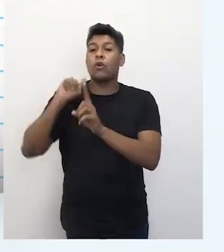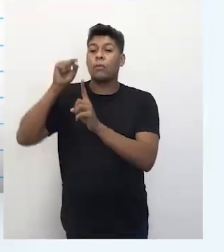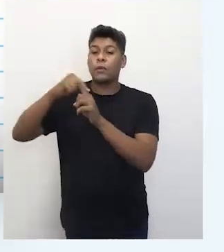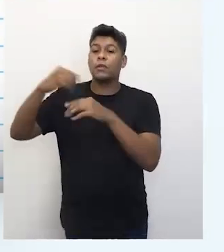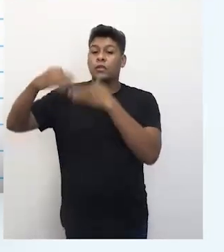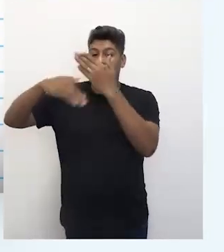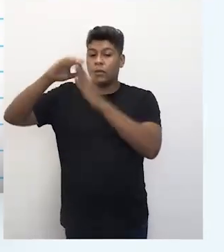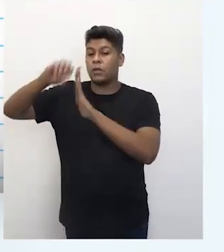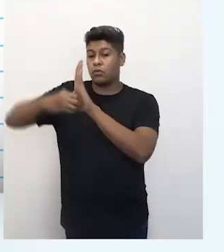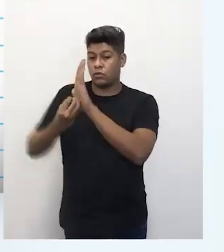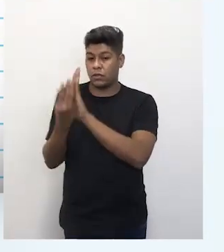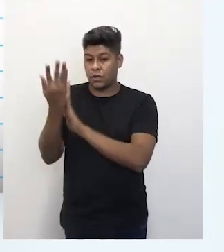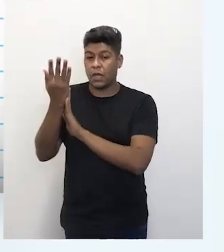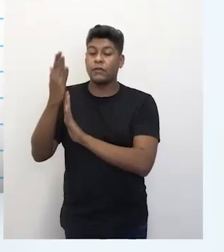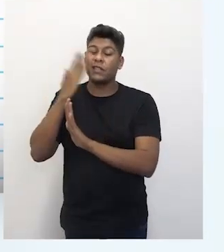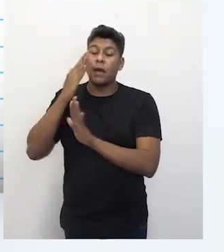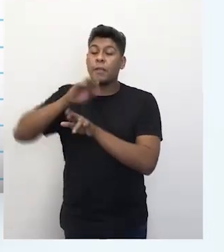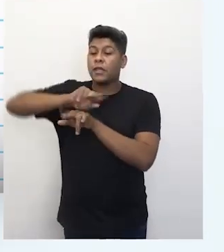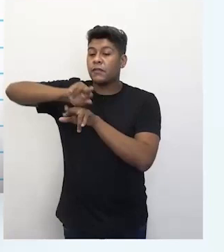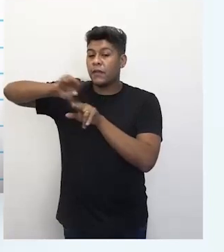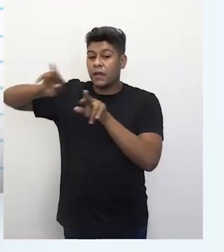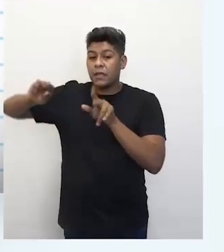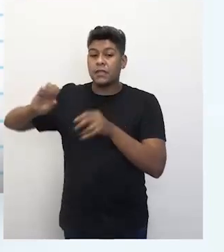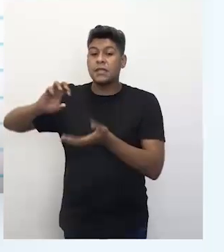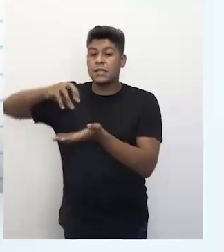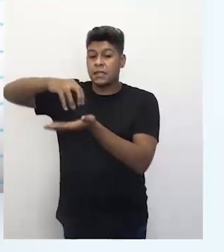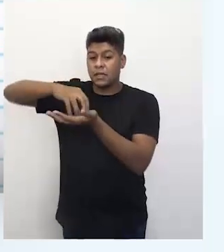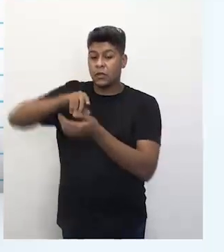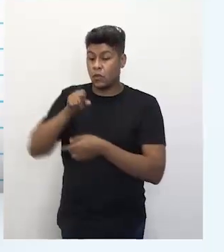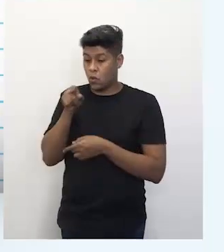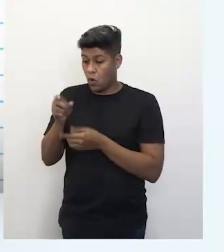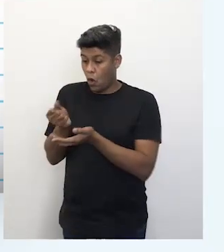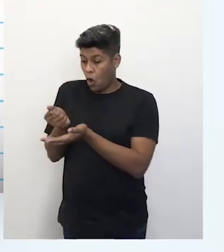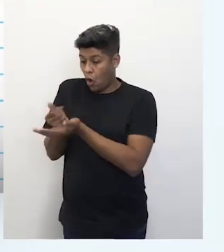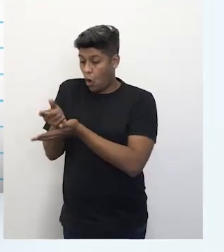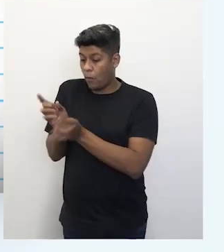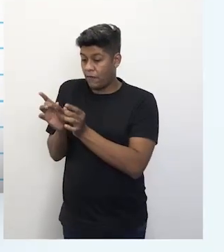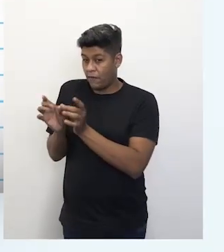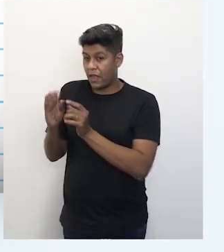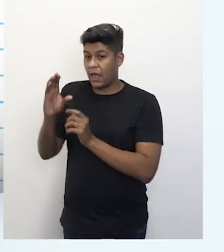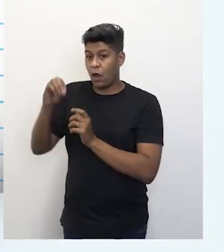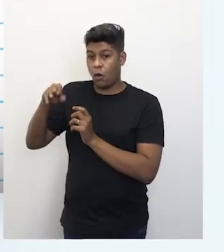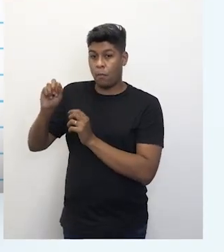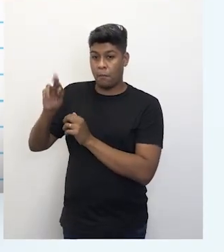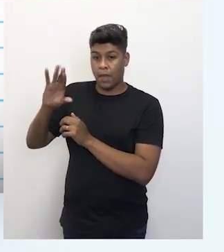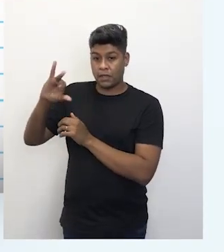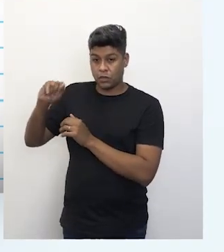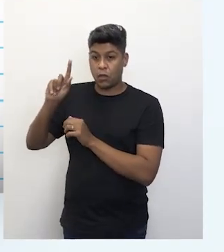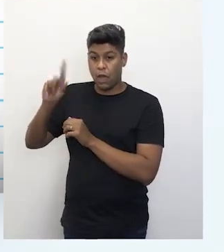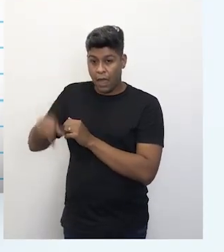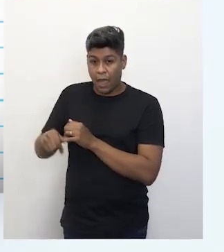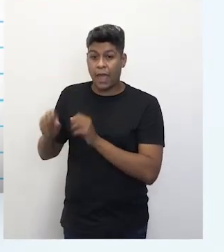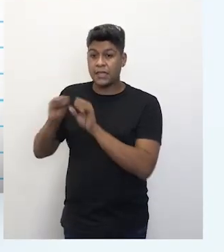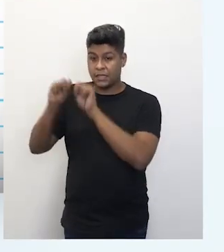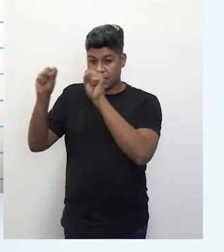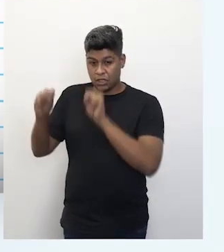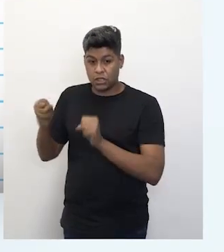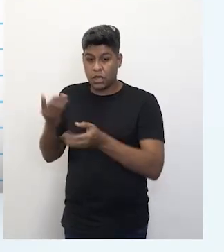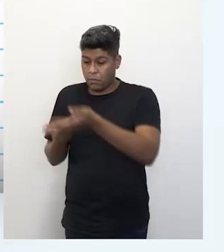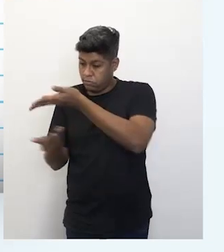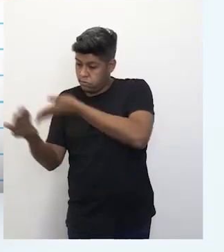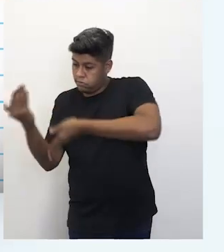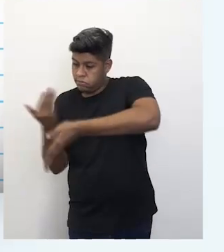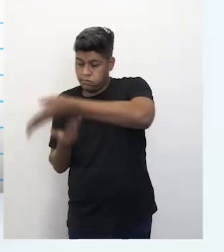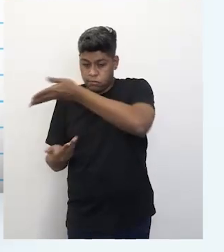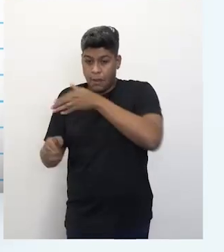sustentável em seus mais diferentes setores o eixo do Comércio trata por exemplo da promoção de um sistema multilateral de comércio